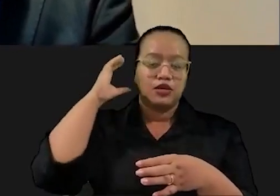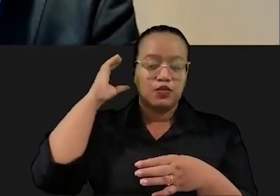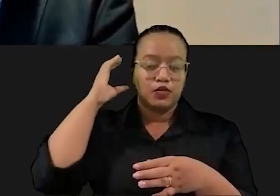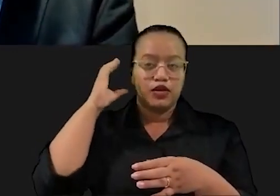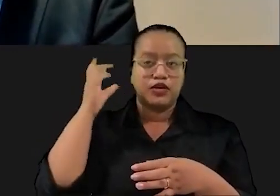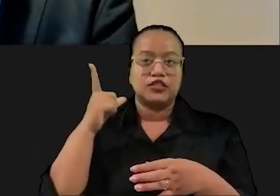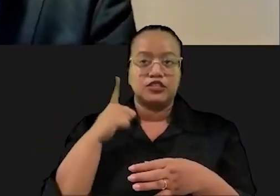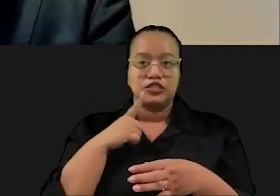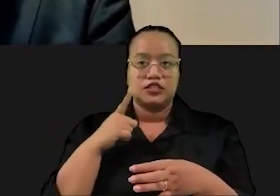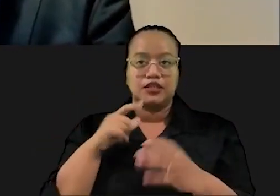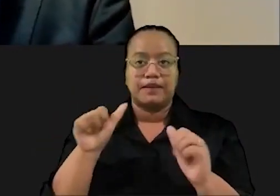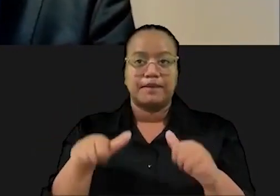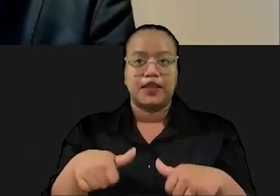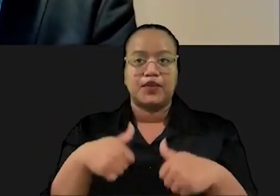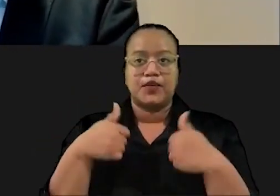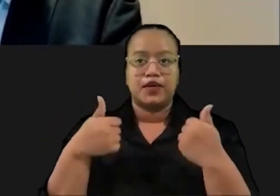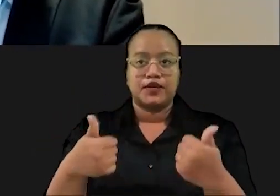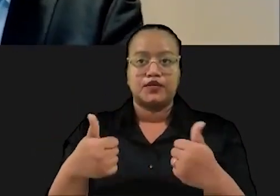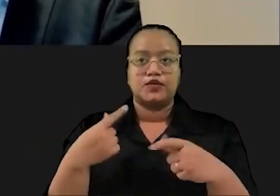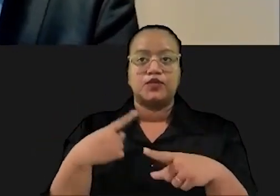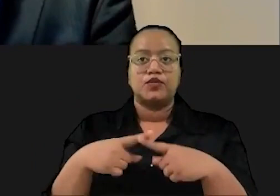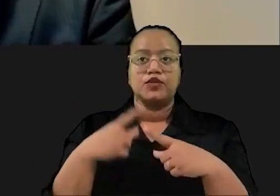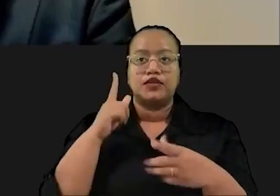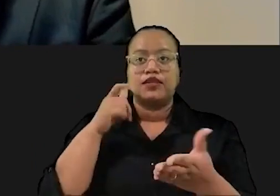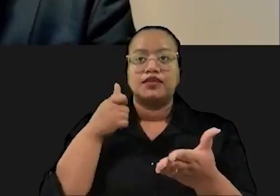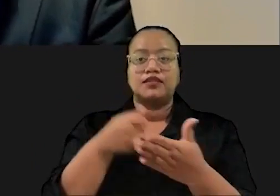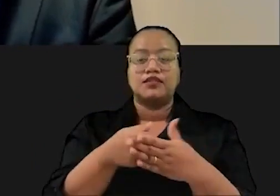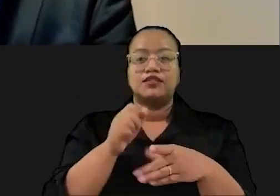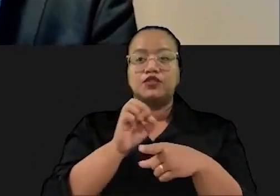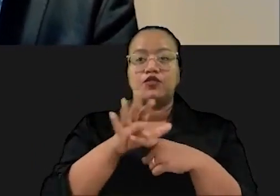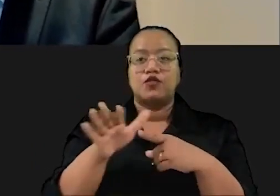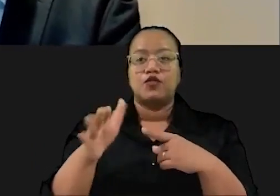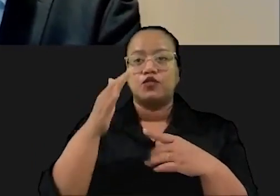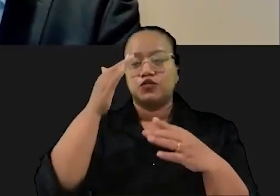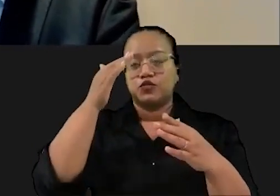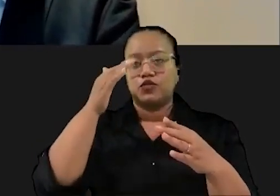passou a adotar os fluxos que foram sendo melhorados